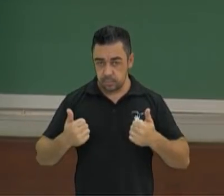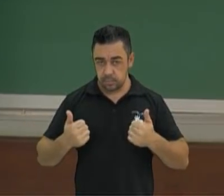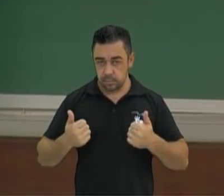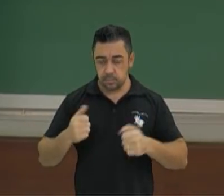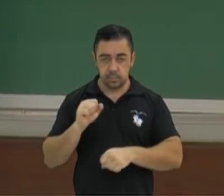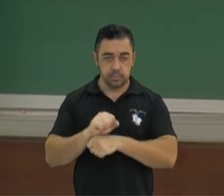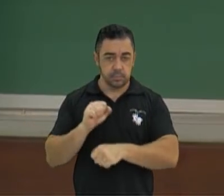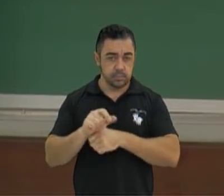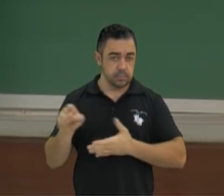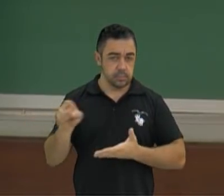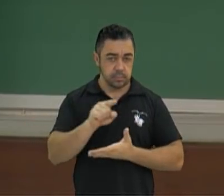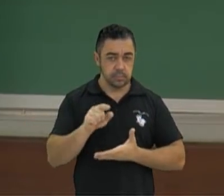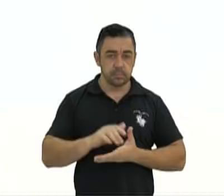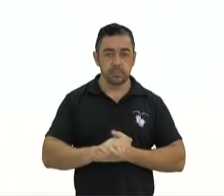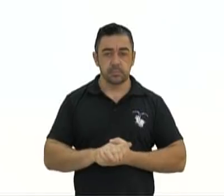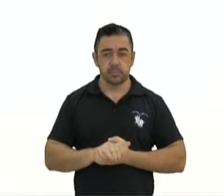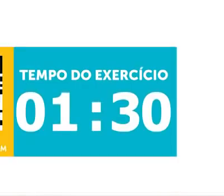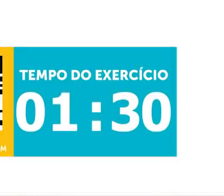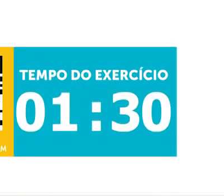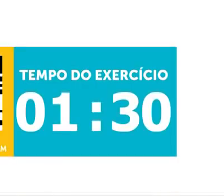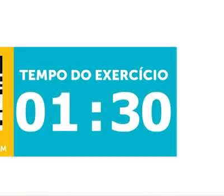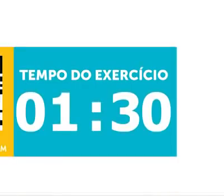Então, a professora já volta.